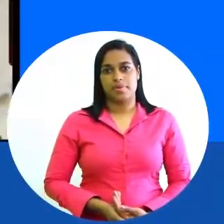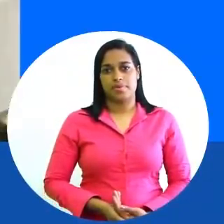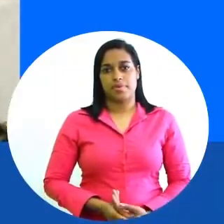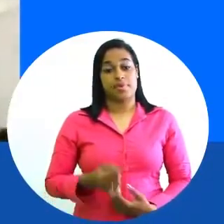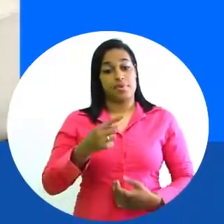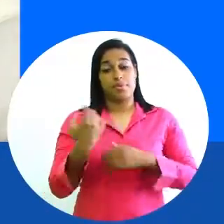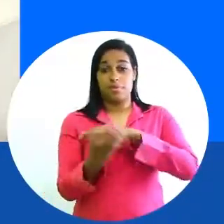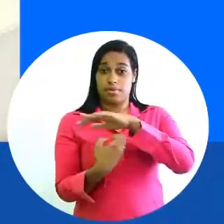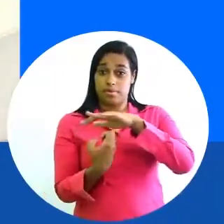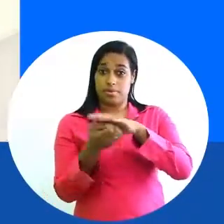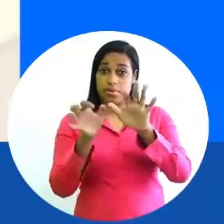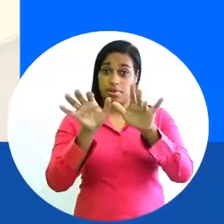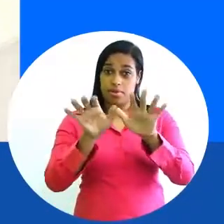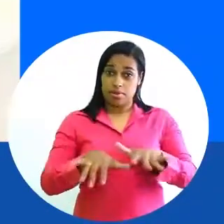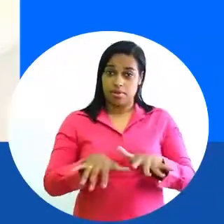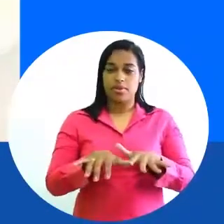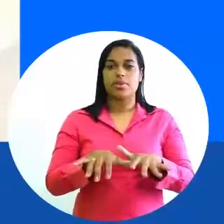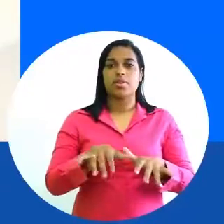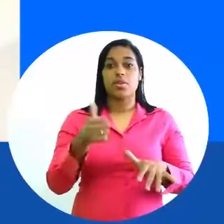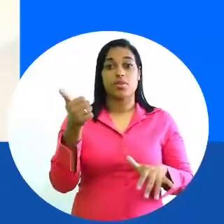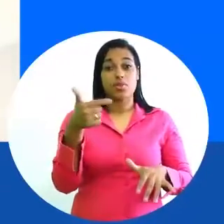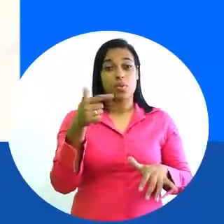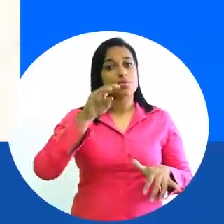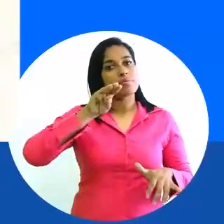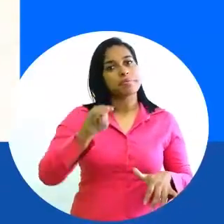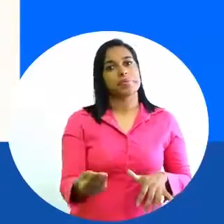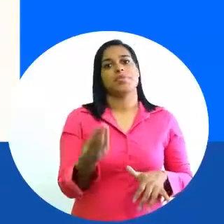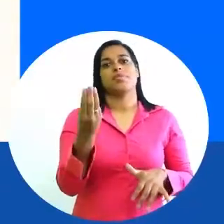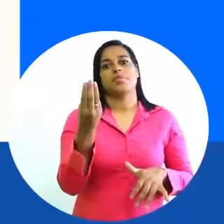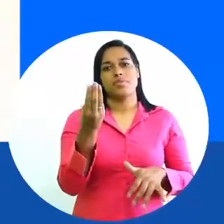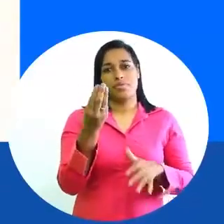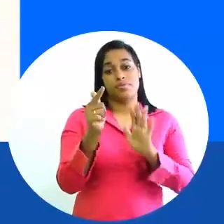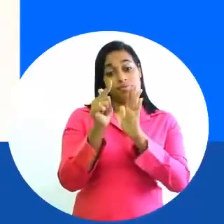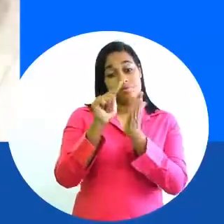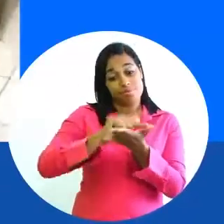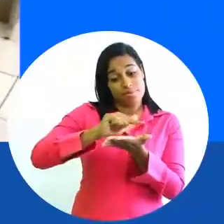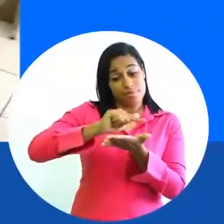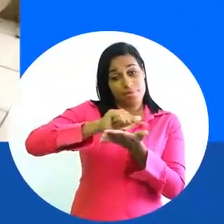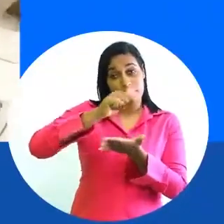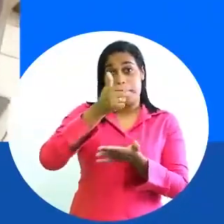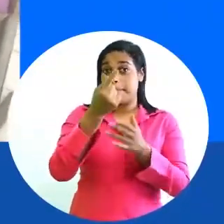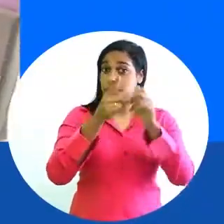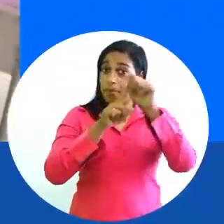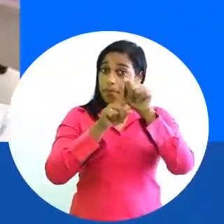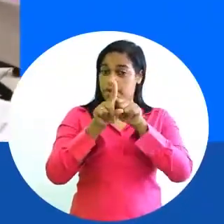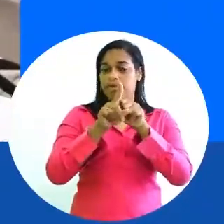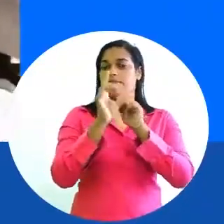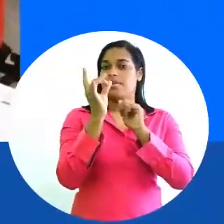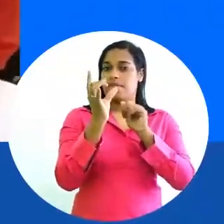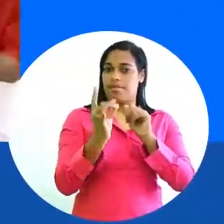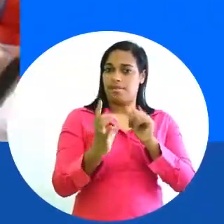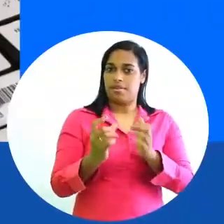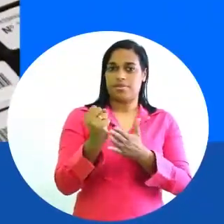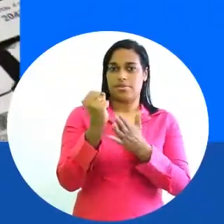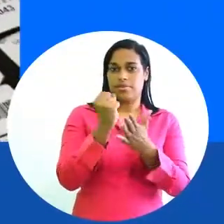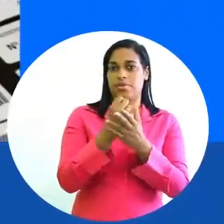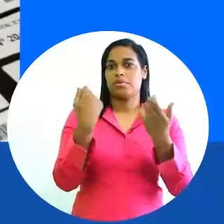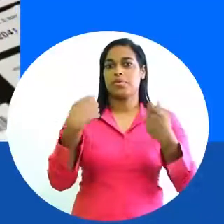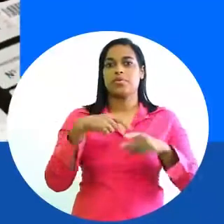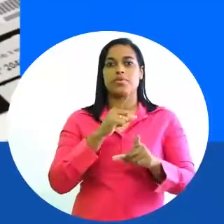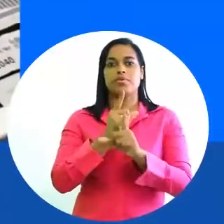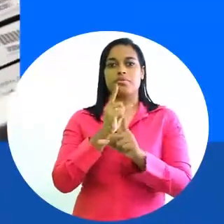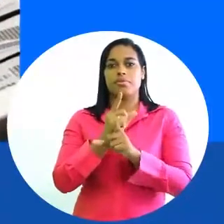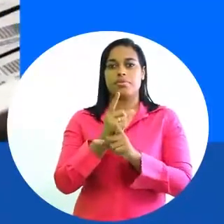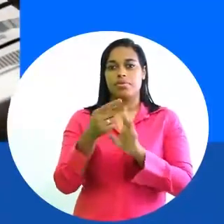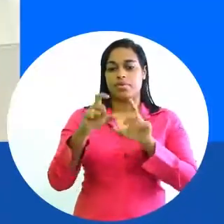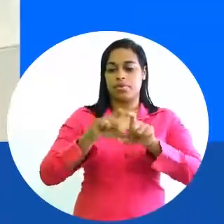Esta empresa digitaliza em média 12 milhões de páginas por mês. Cada documento que chega aqui é identificado com um